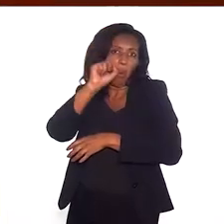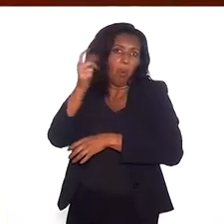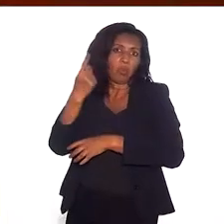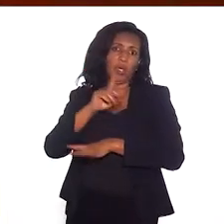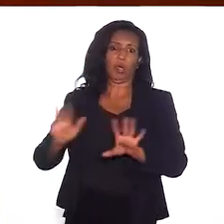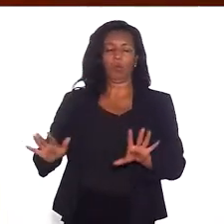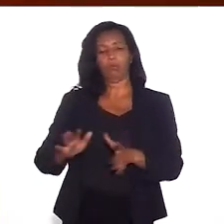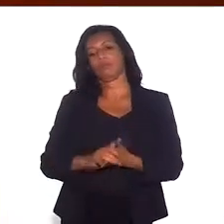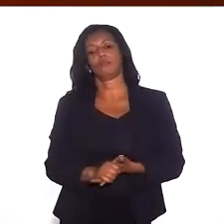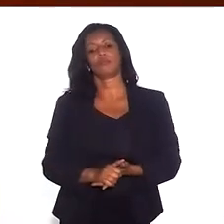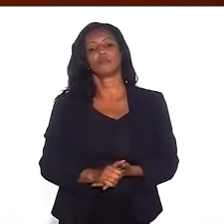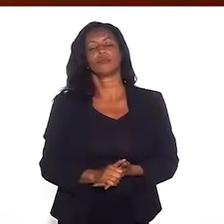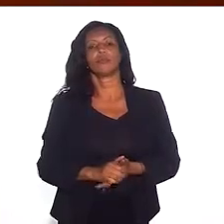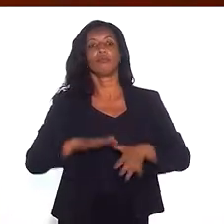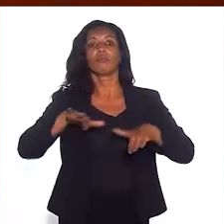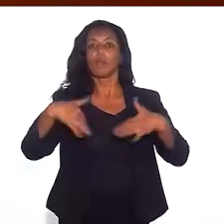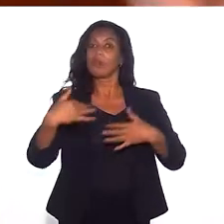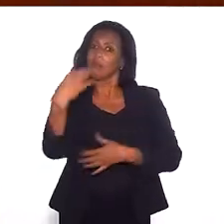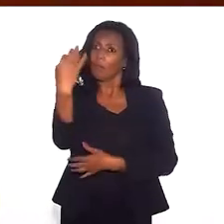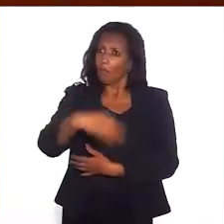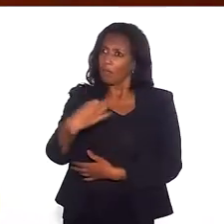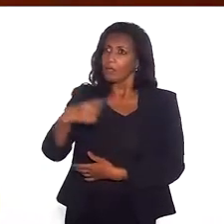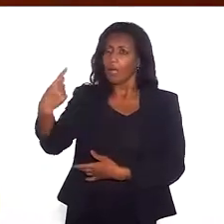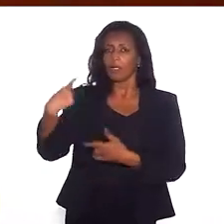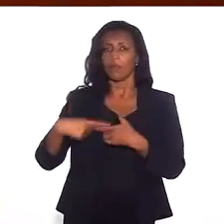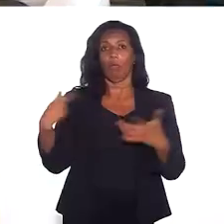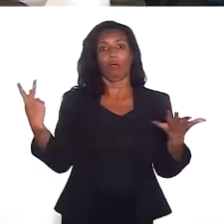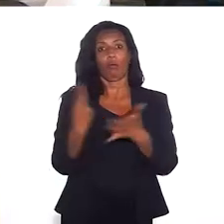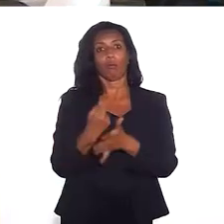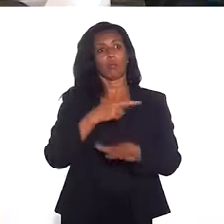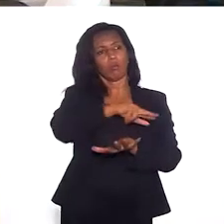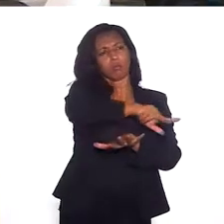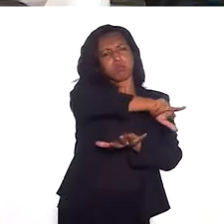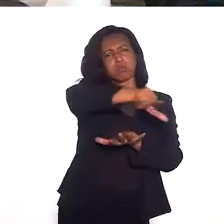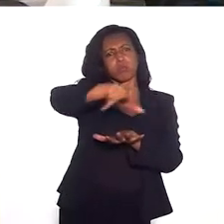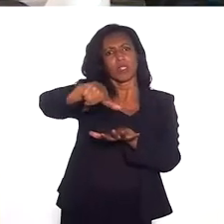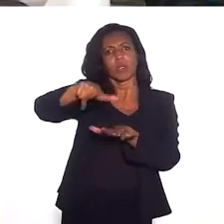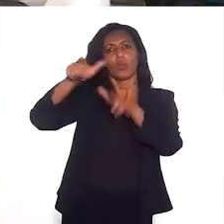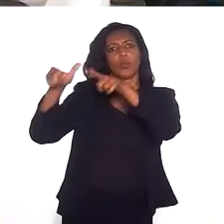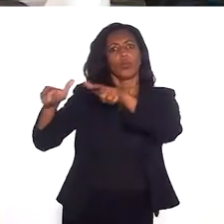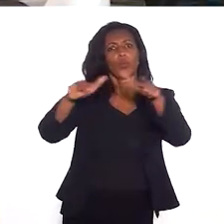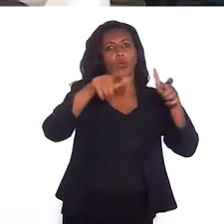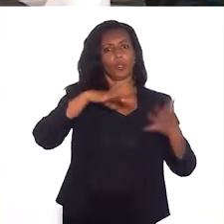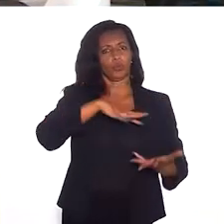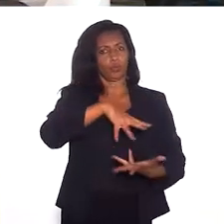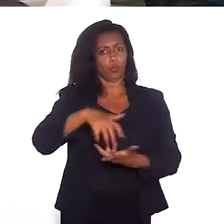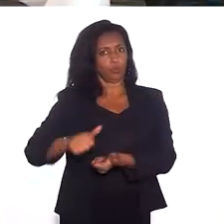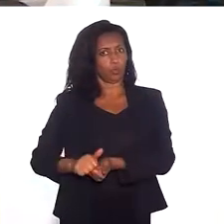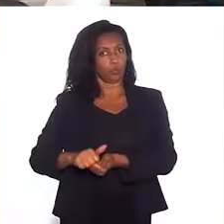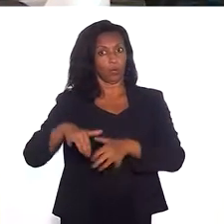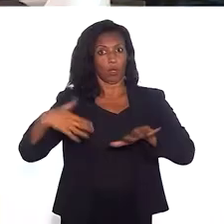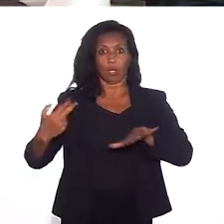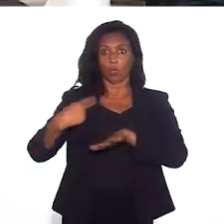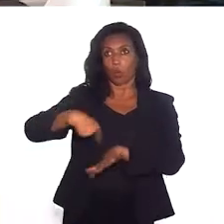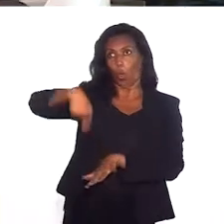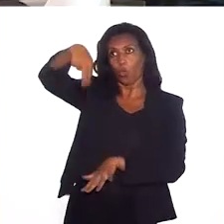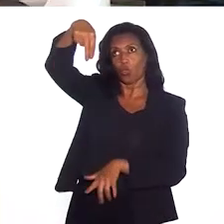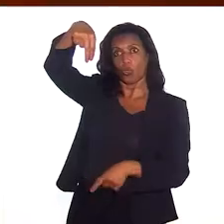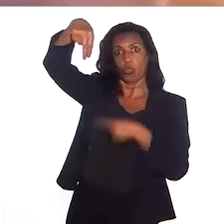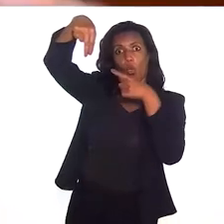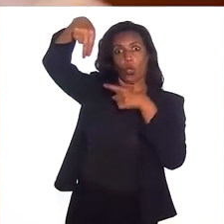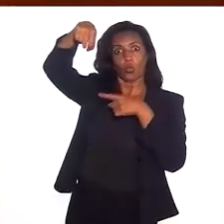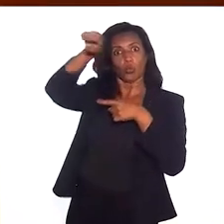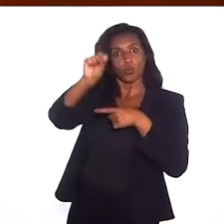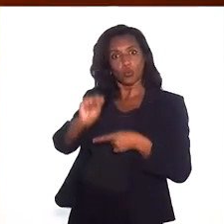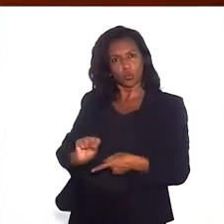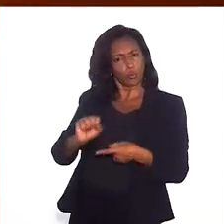não. Exato, porque aconteceu em muitos lugares, né, do mundo assim de maneira diferente, tanto no norte